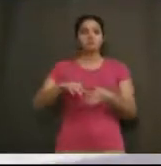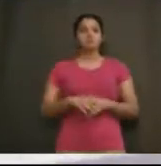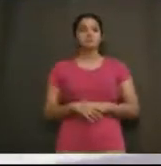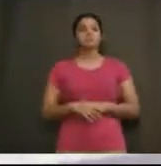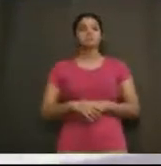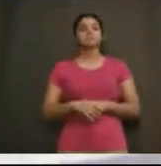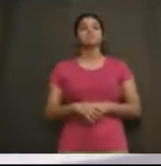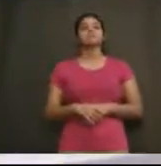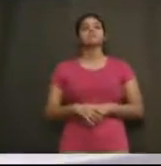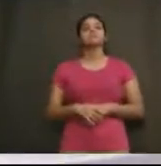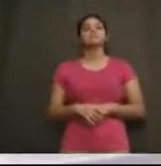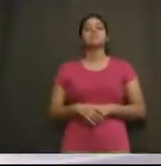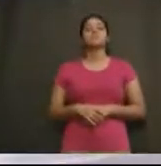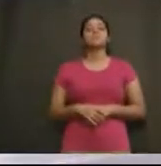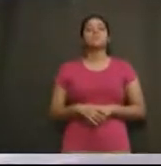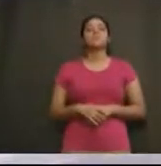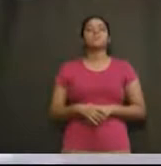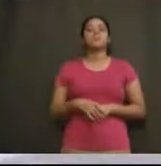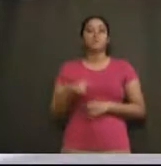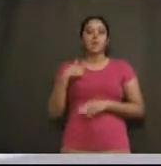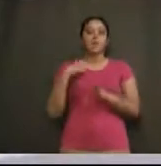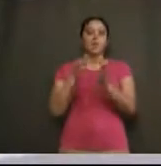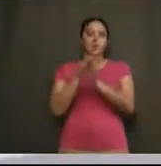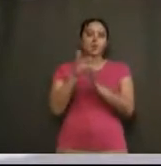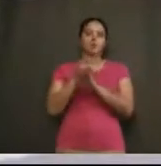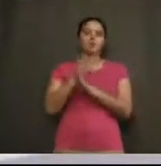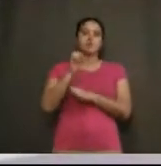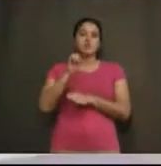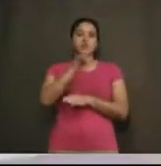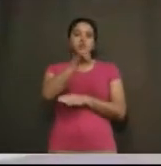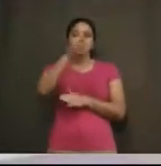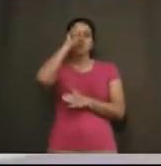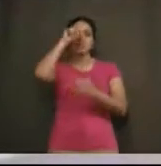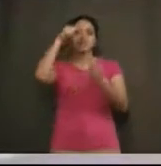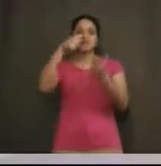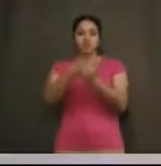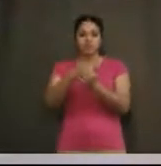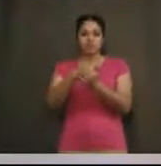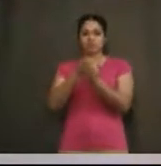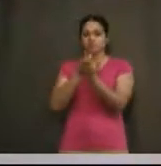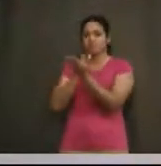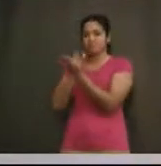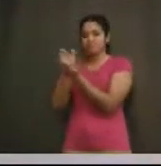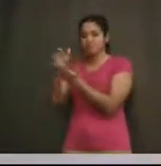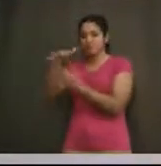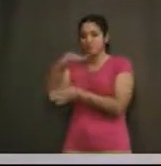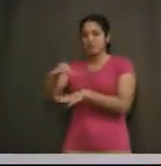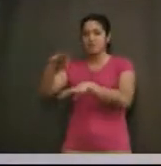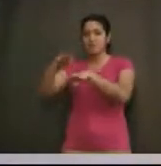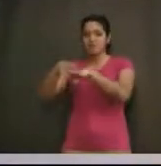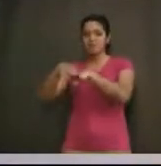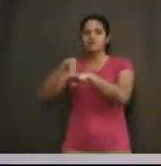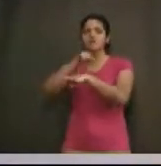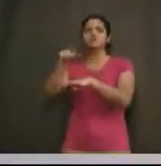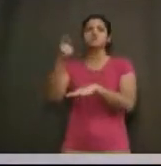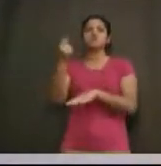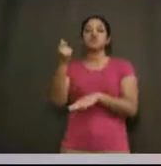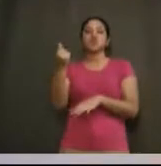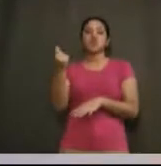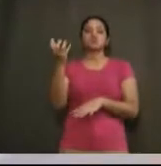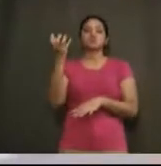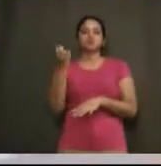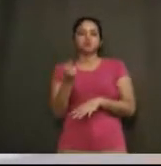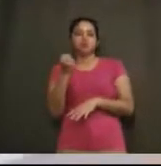Eu costumava dizer que se vocês decidirem ser matemáticos, eu garanto para vocês que vão ser bem empregados e felizes. E se escolherem